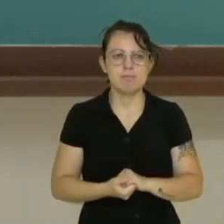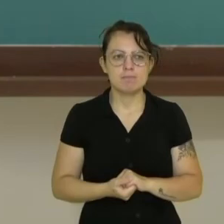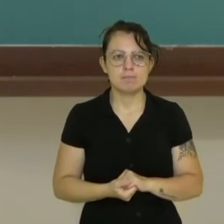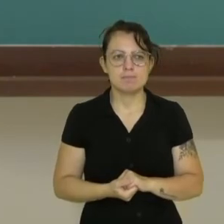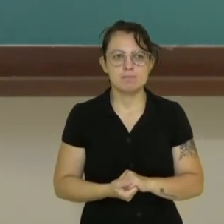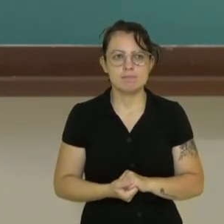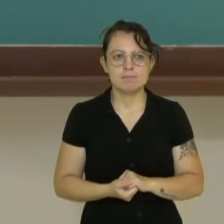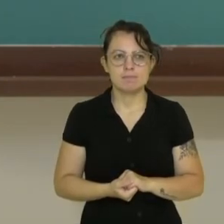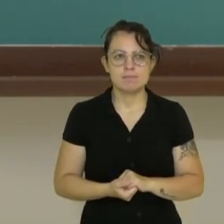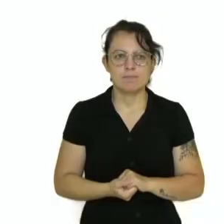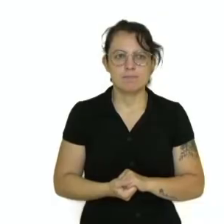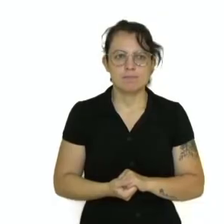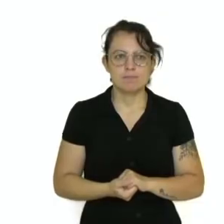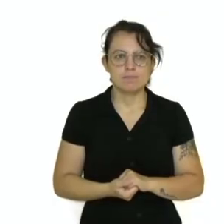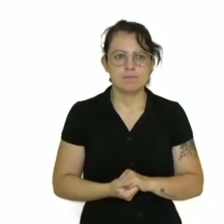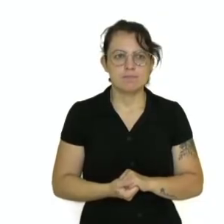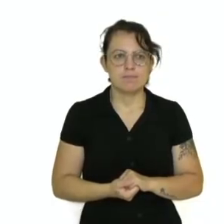risco.